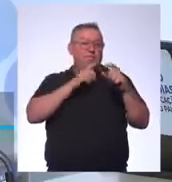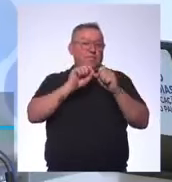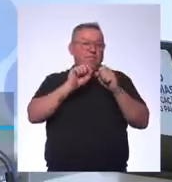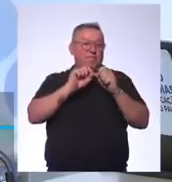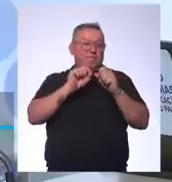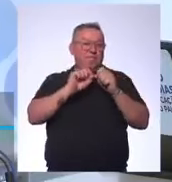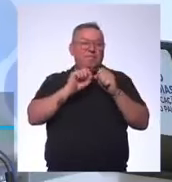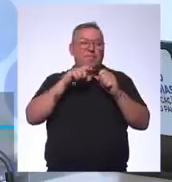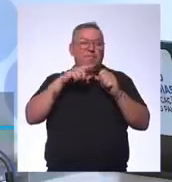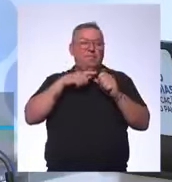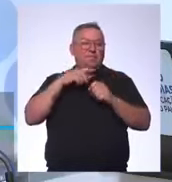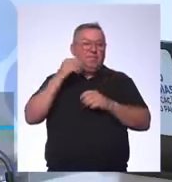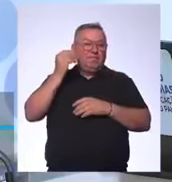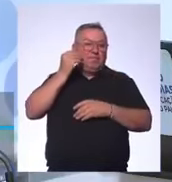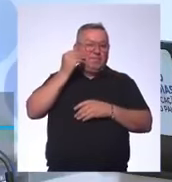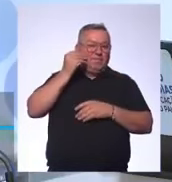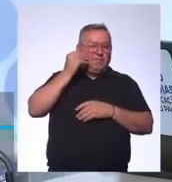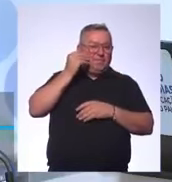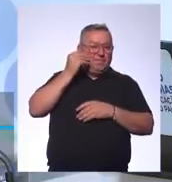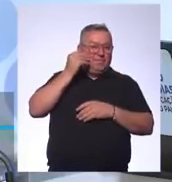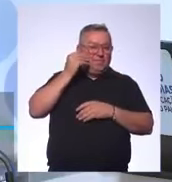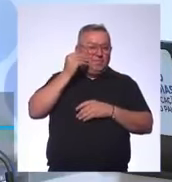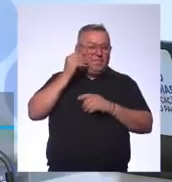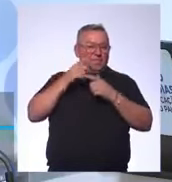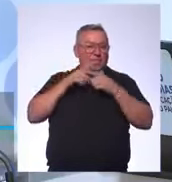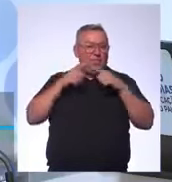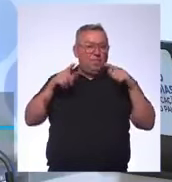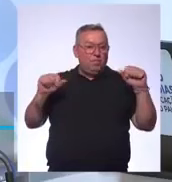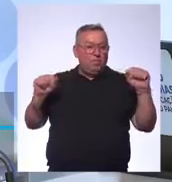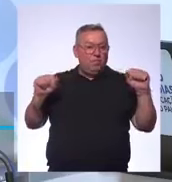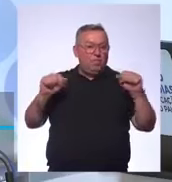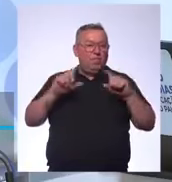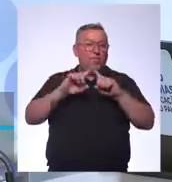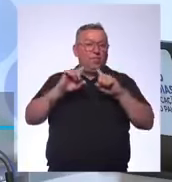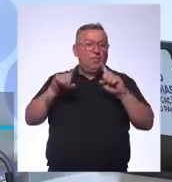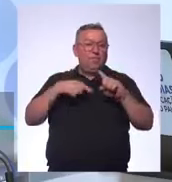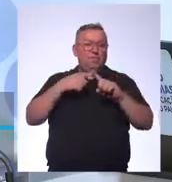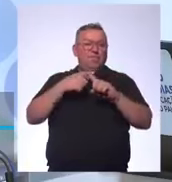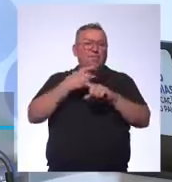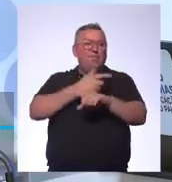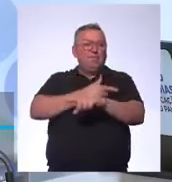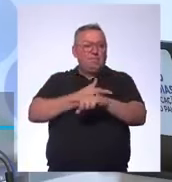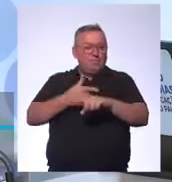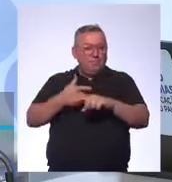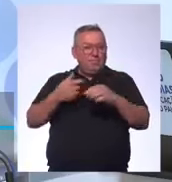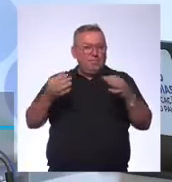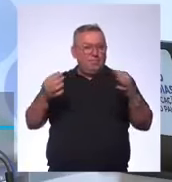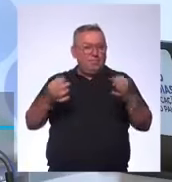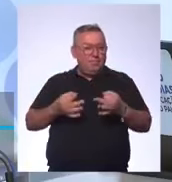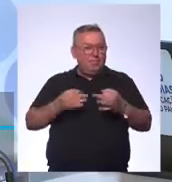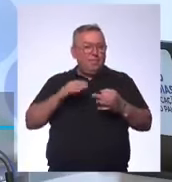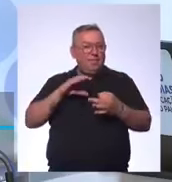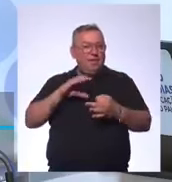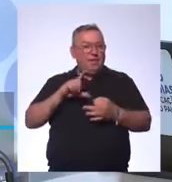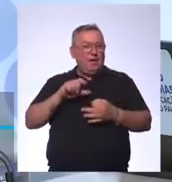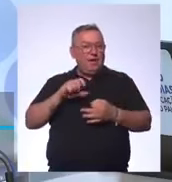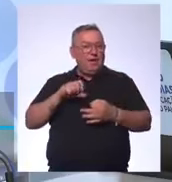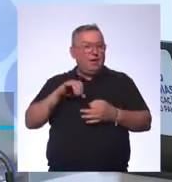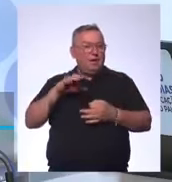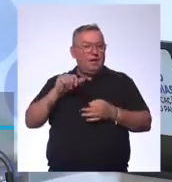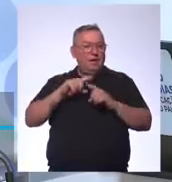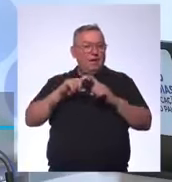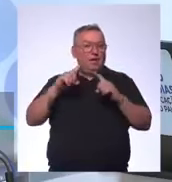fizemos, né? Nós tentamos deixar uma linguagem formal, uma linguagem clara, uma